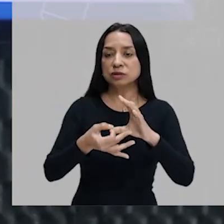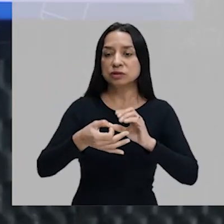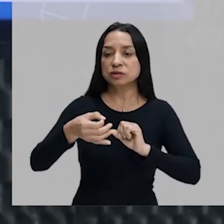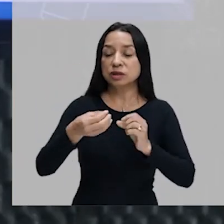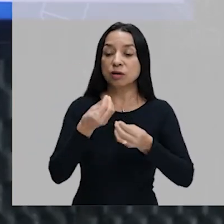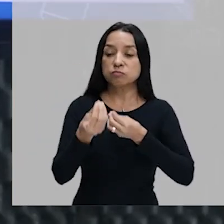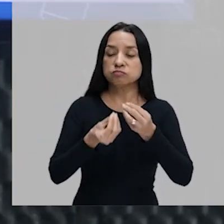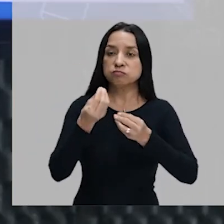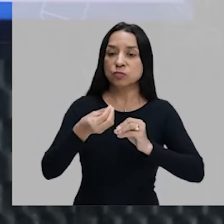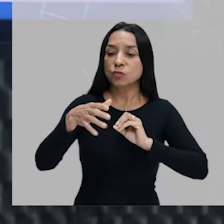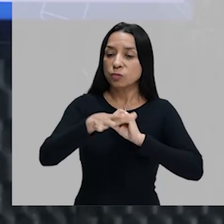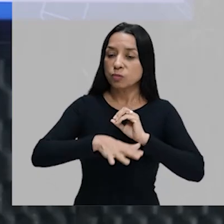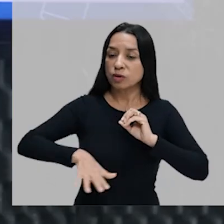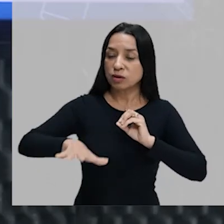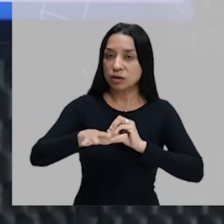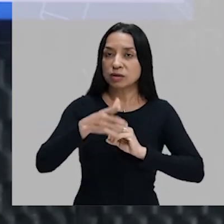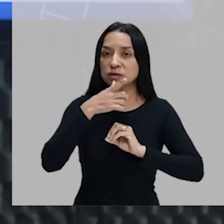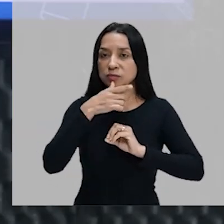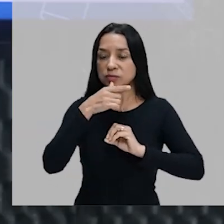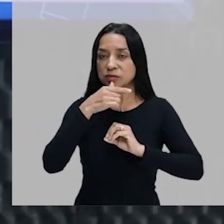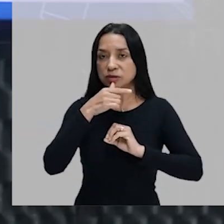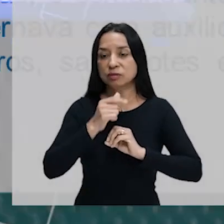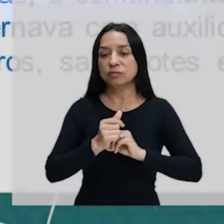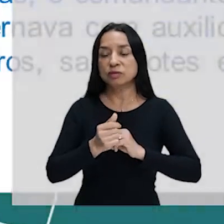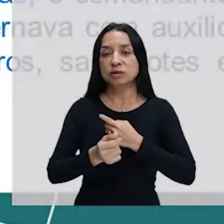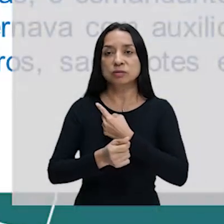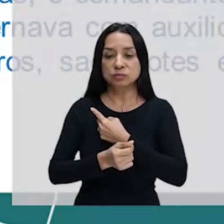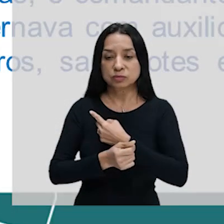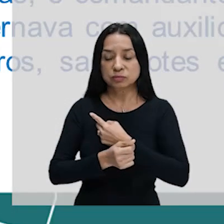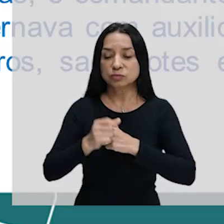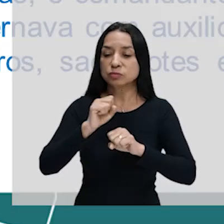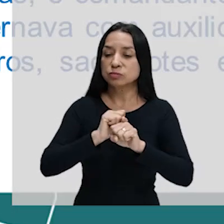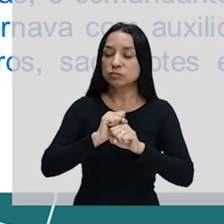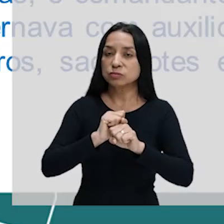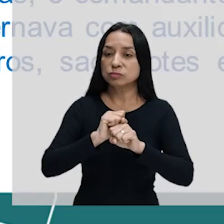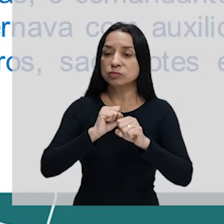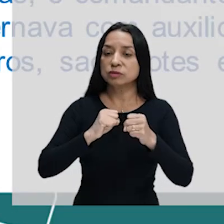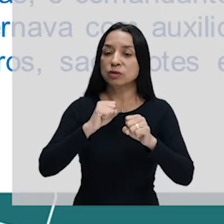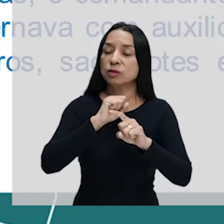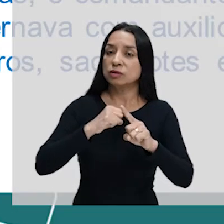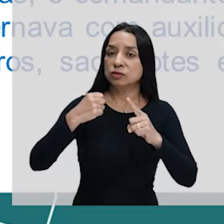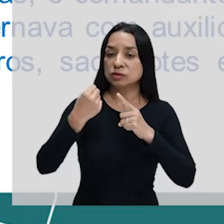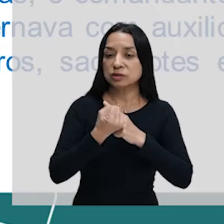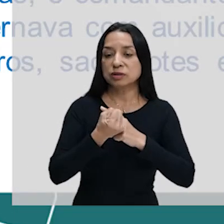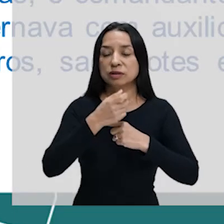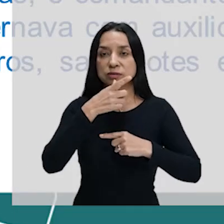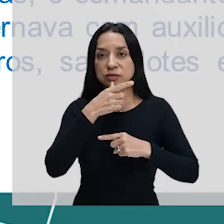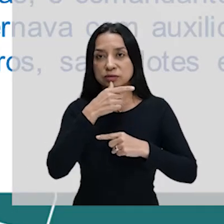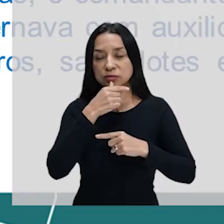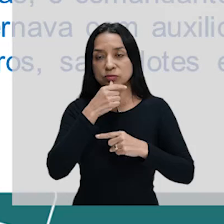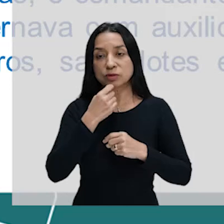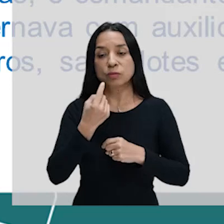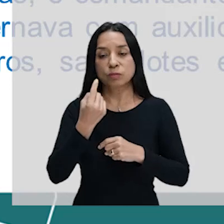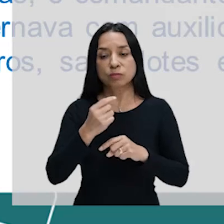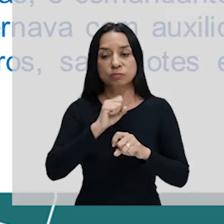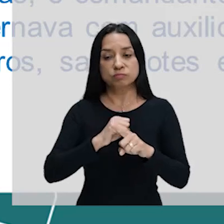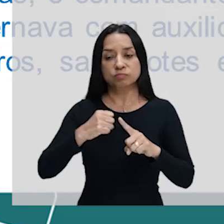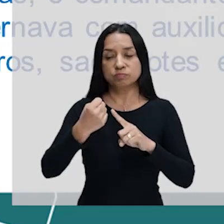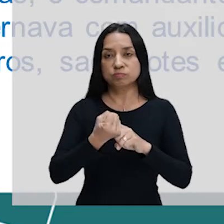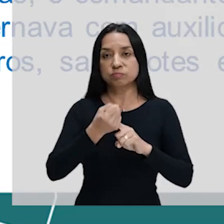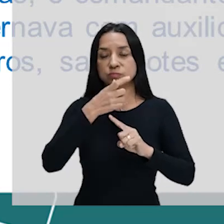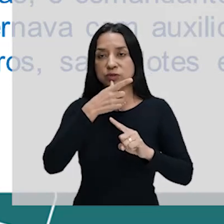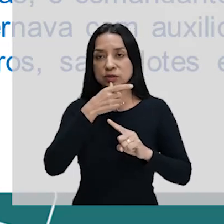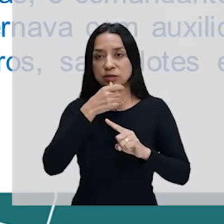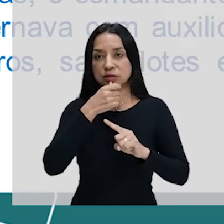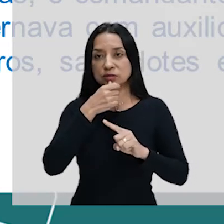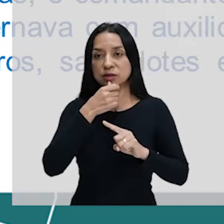área hidráulica, ou seja, nós estamos diante de uma sociedade hidráulica, uma das sociedades hidráulicas que